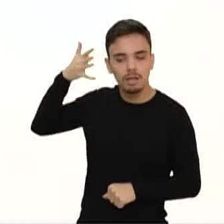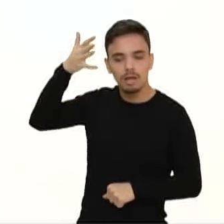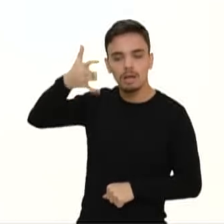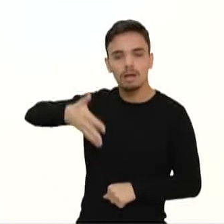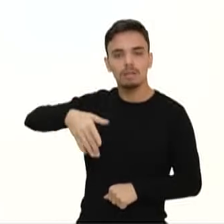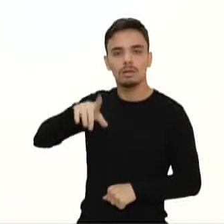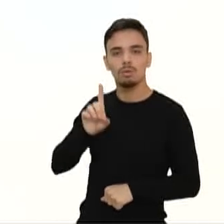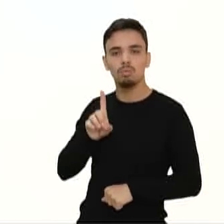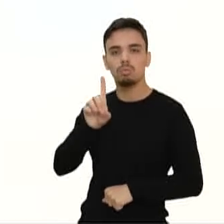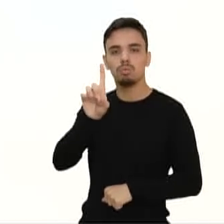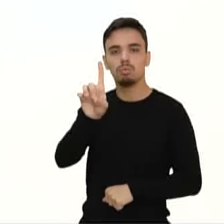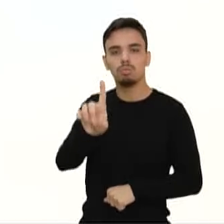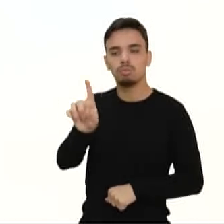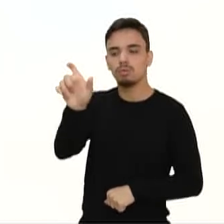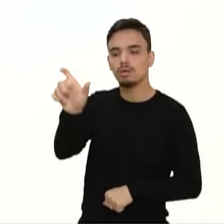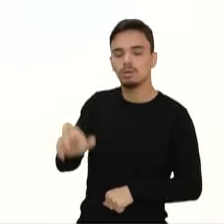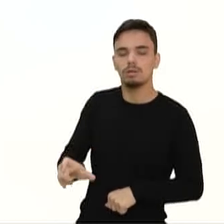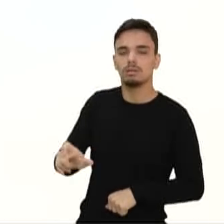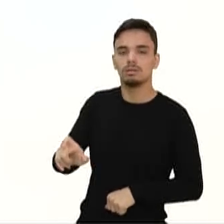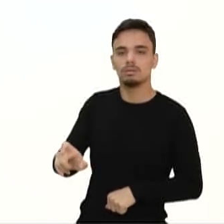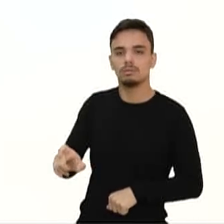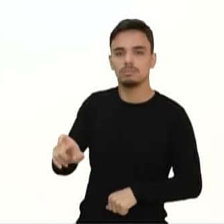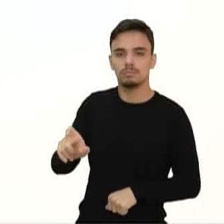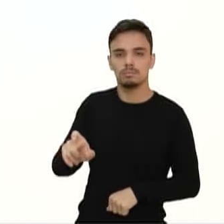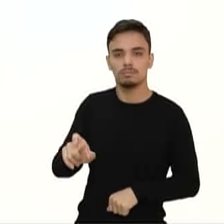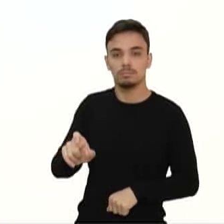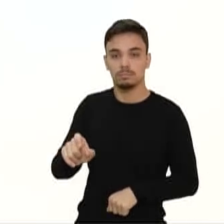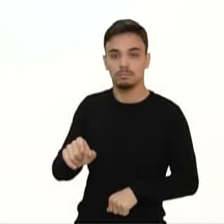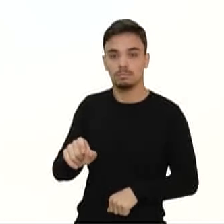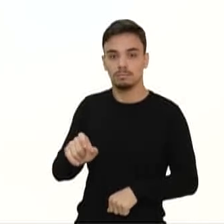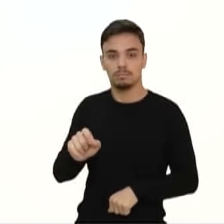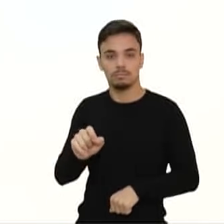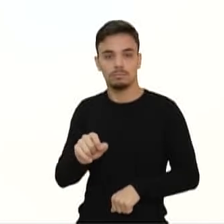por ele. Sujeito, a palestra.